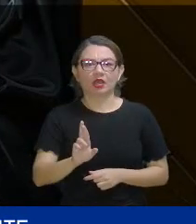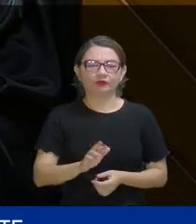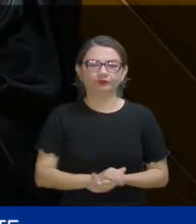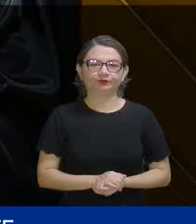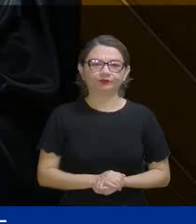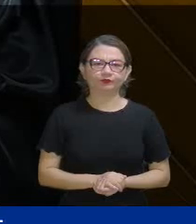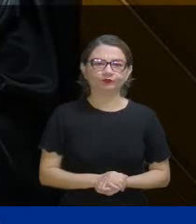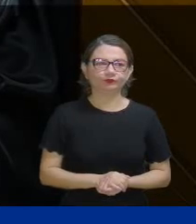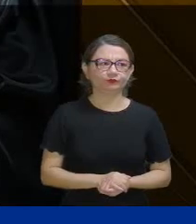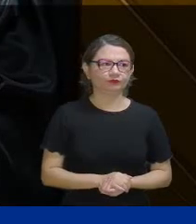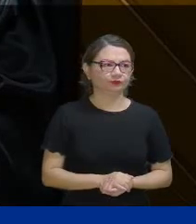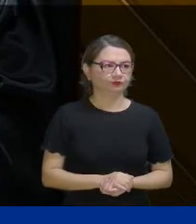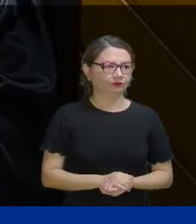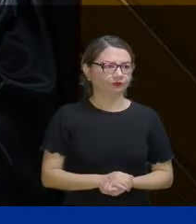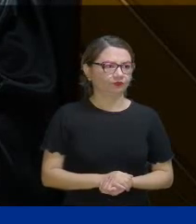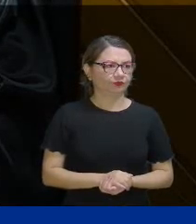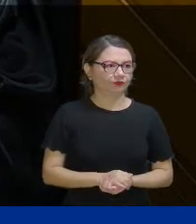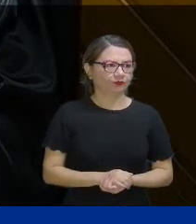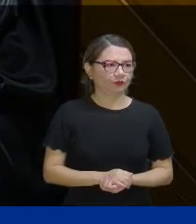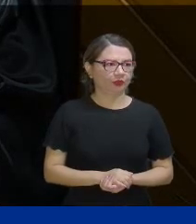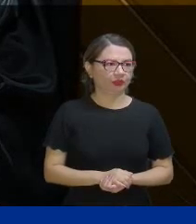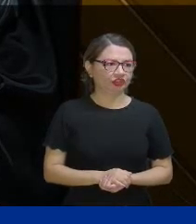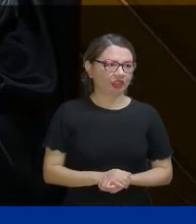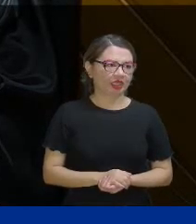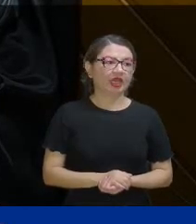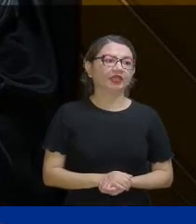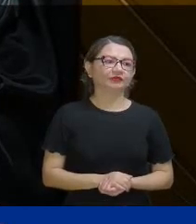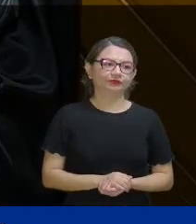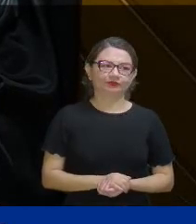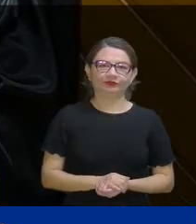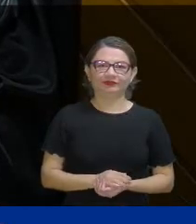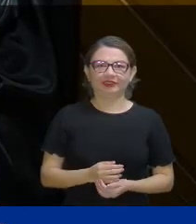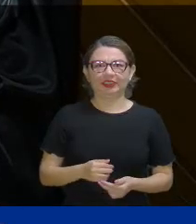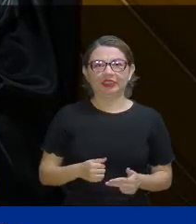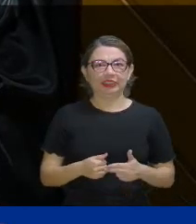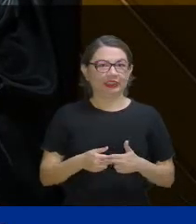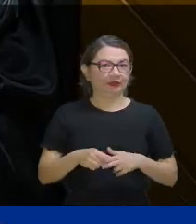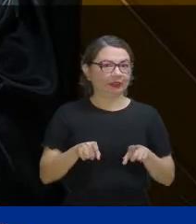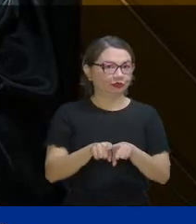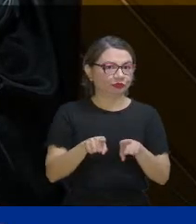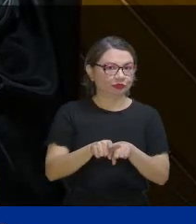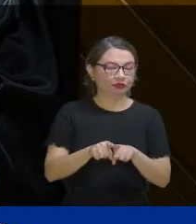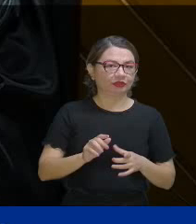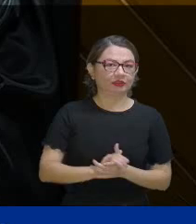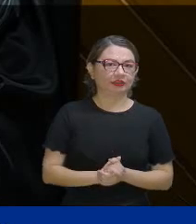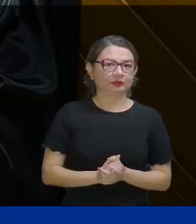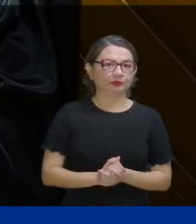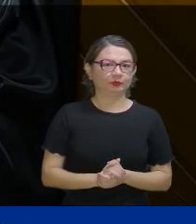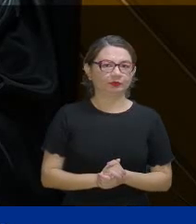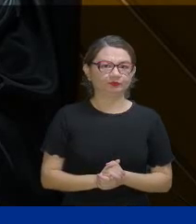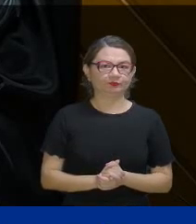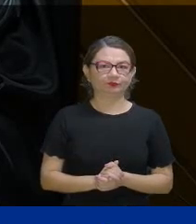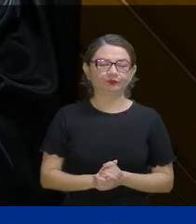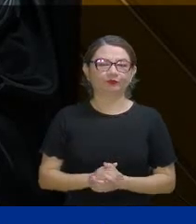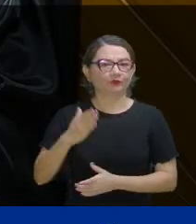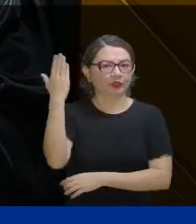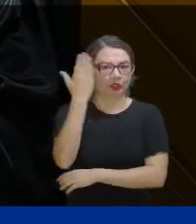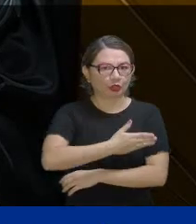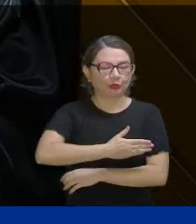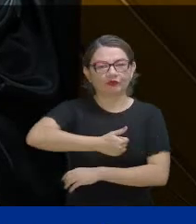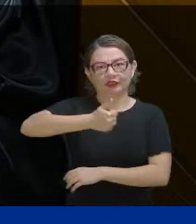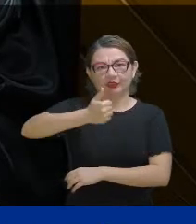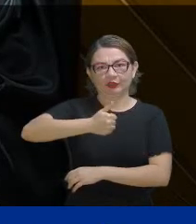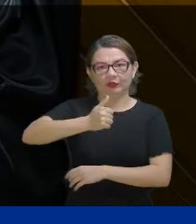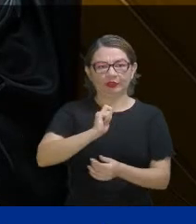11.294,09. Tantos autos, observo que, em relação a tais despesas, a agremiação partidária juntou, a fim de comprovar a